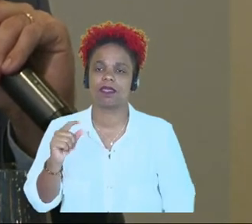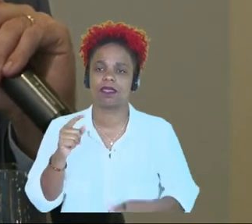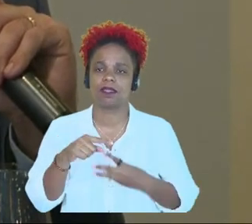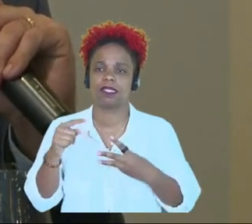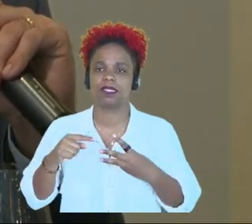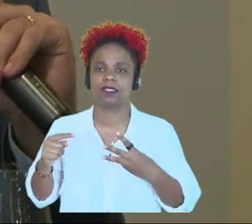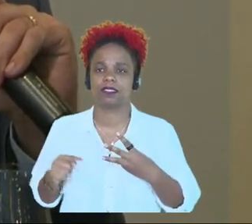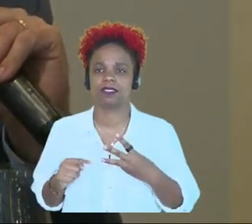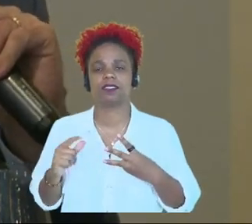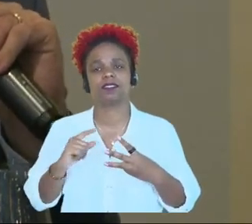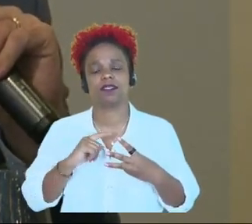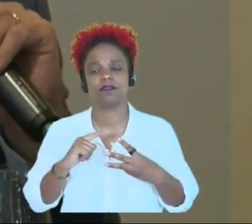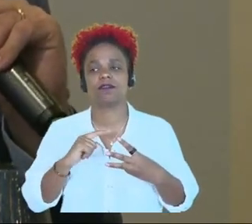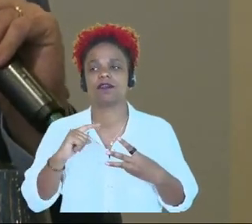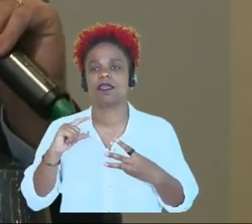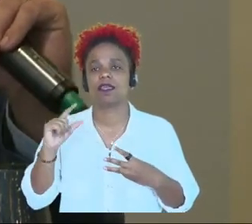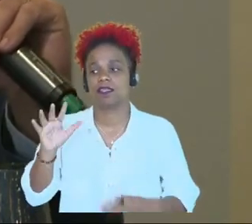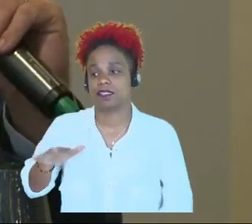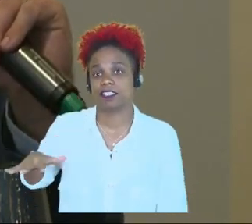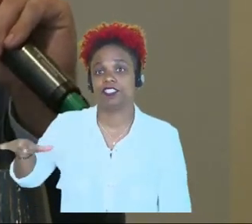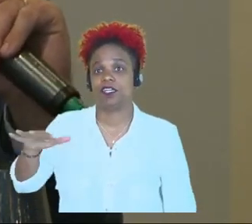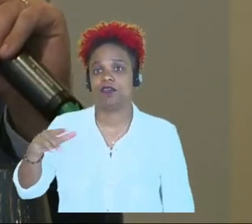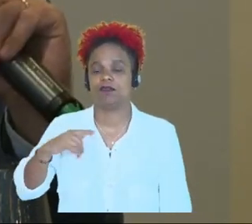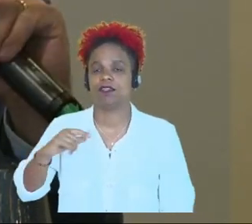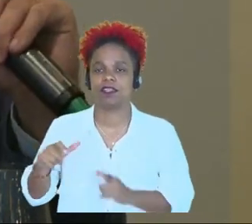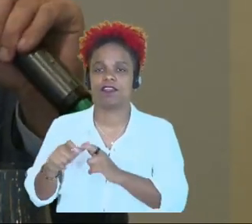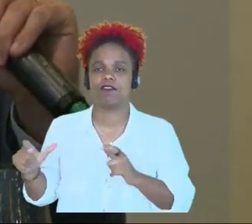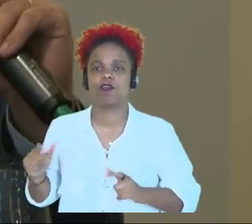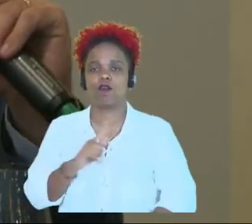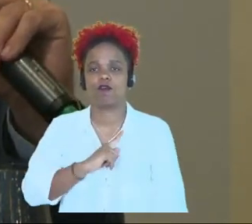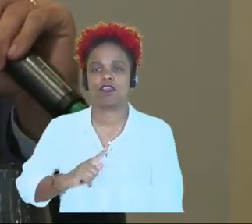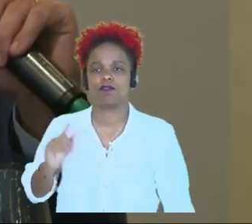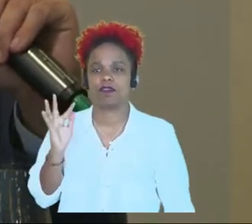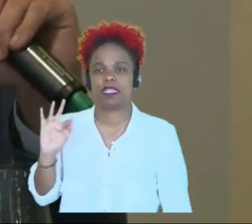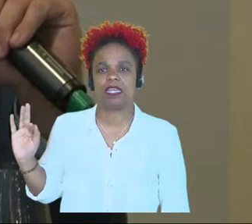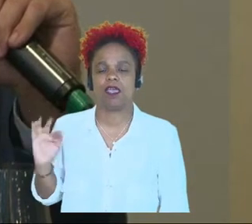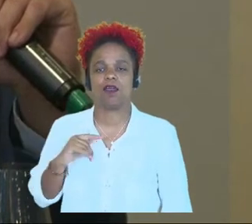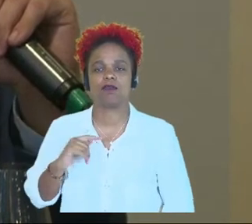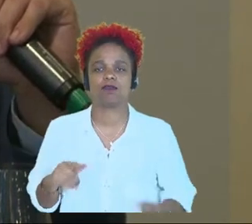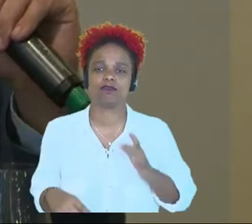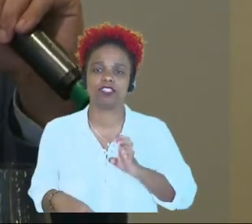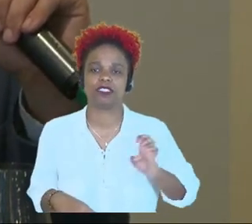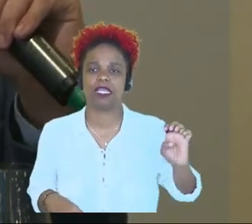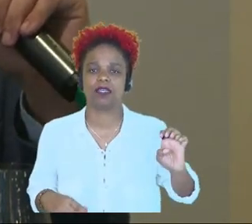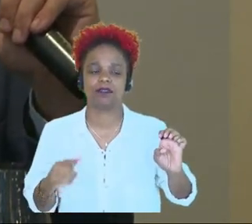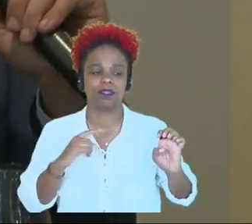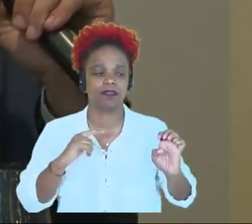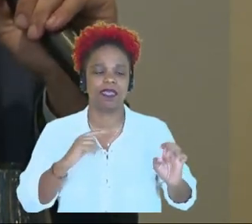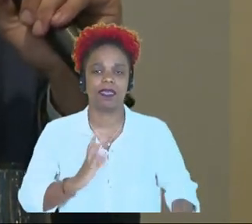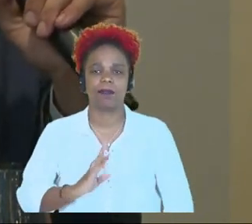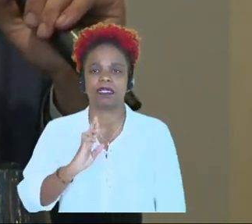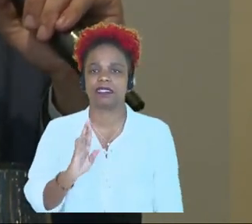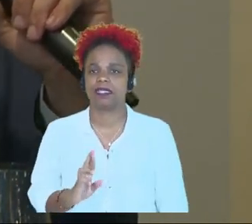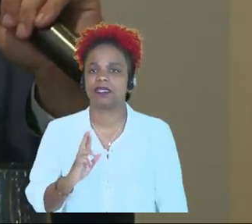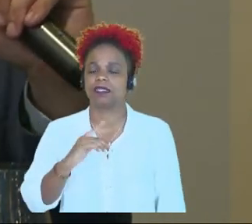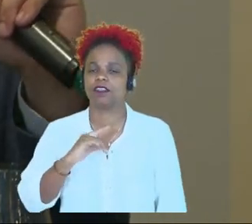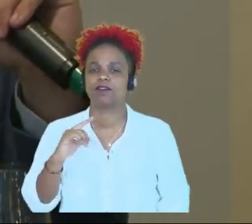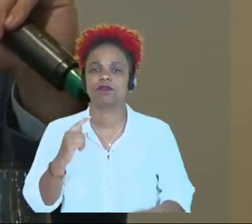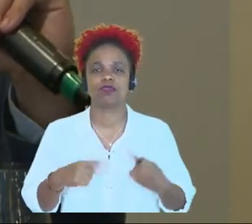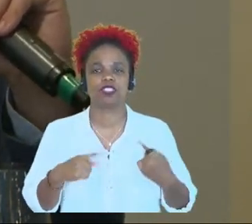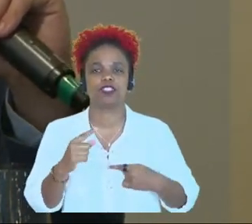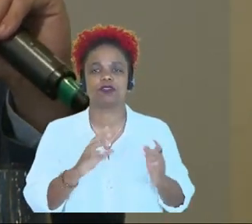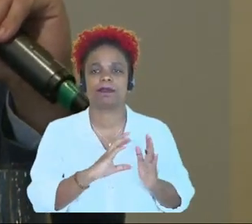tem uma representação macro, que seria o governo, ou os governos, federal e estaduais. Você tem uma representação meso, que são os partidos